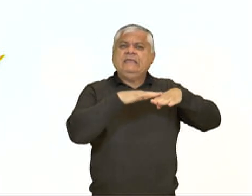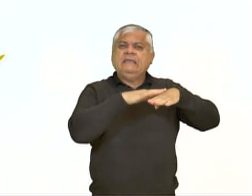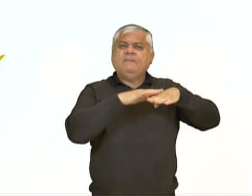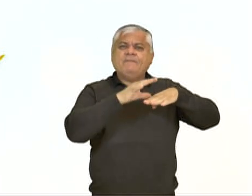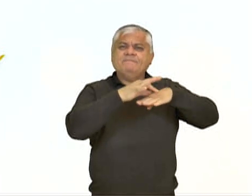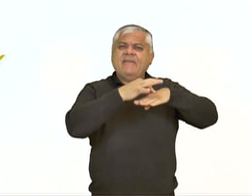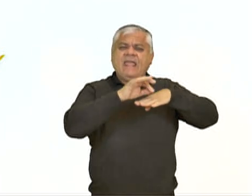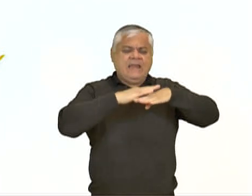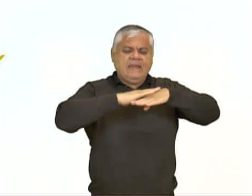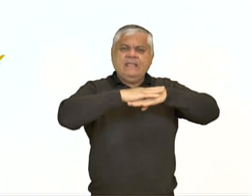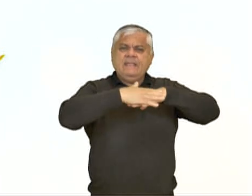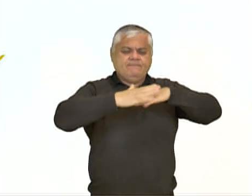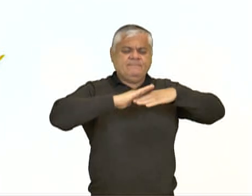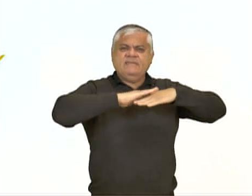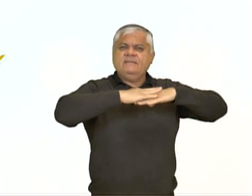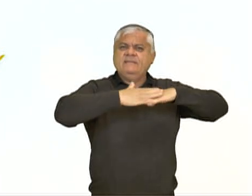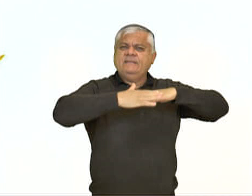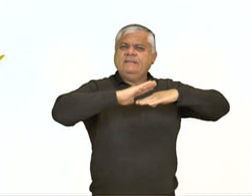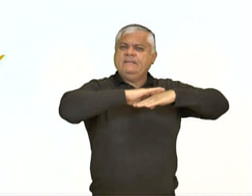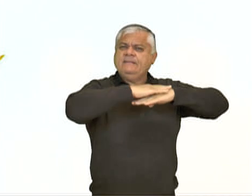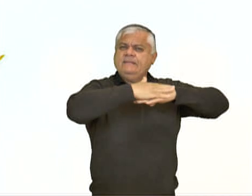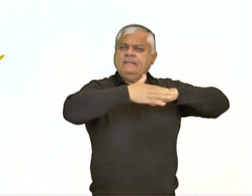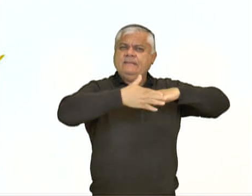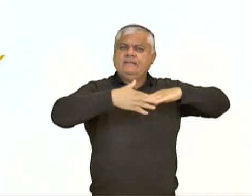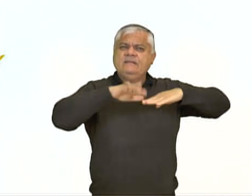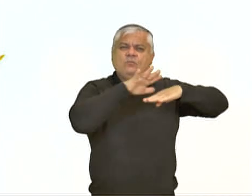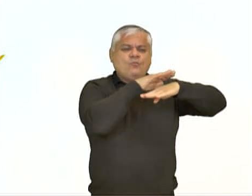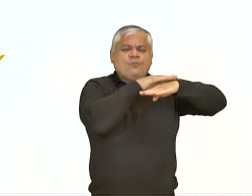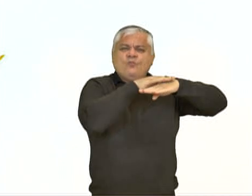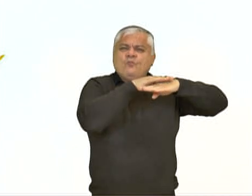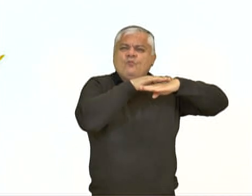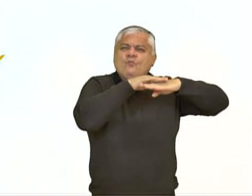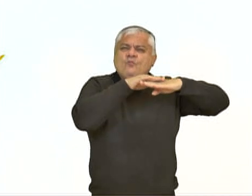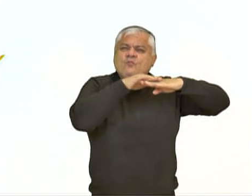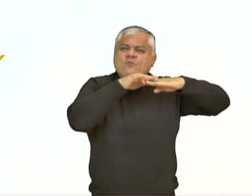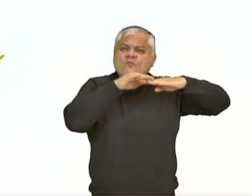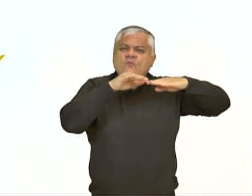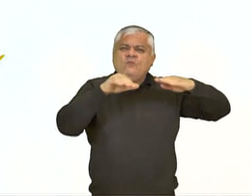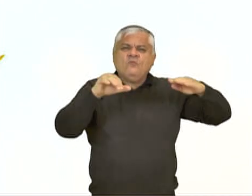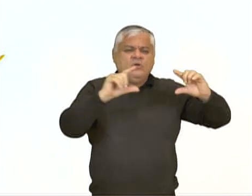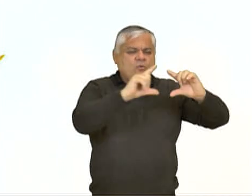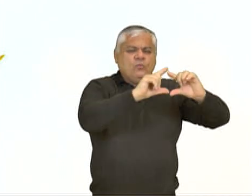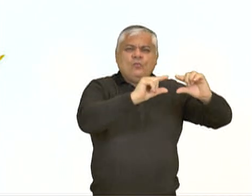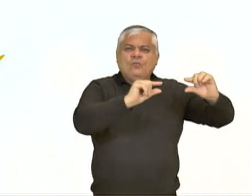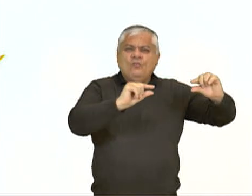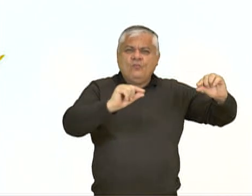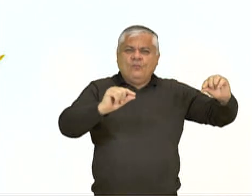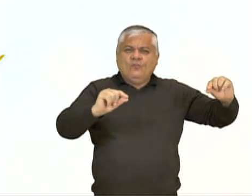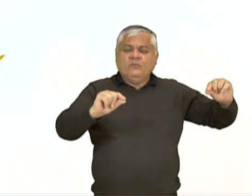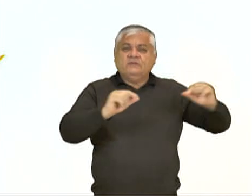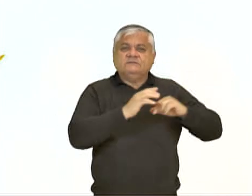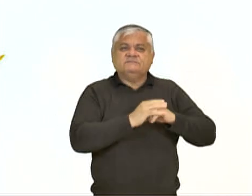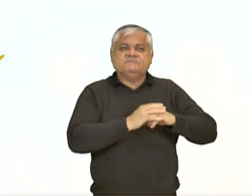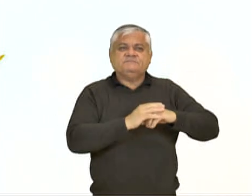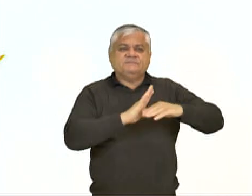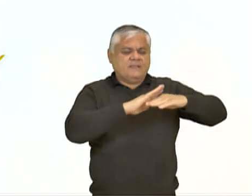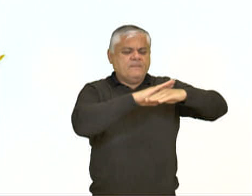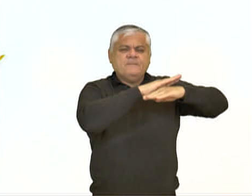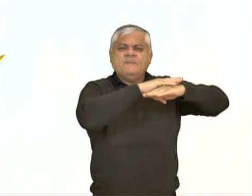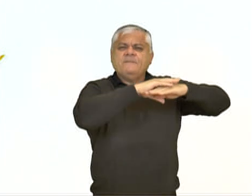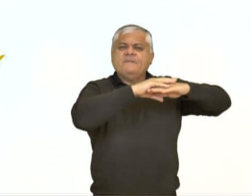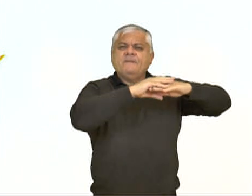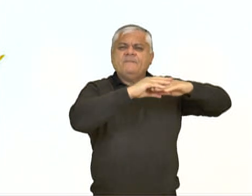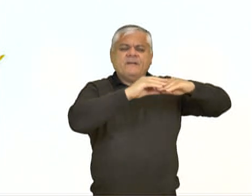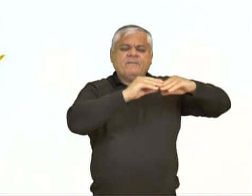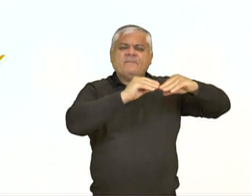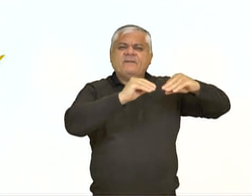unistratificada, ok? Então aqui nós vamos observar essa estratificação então do corpo, da epiderme dela, ou seja, é